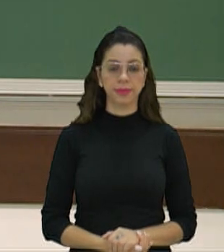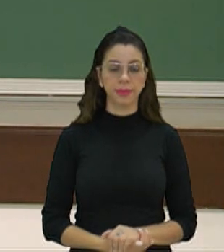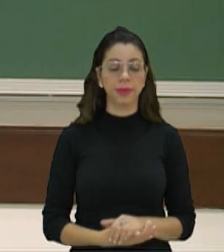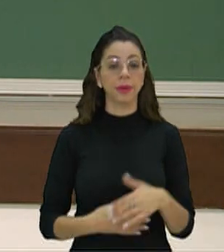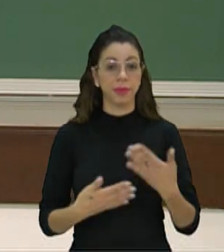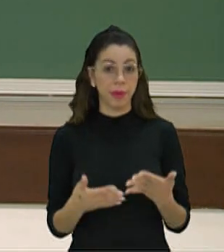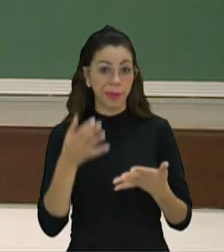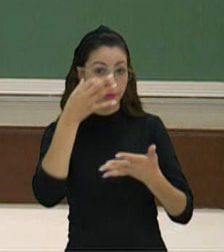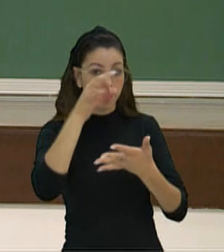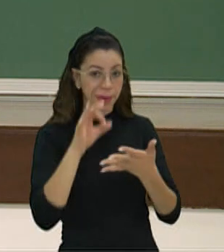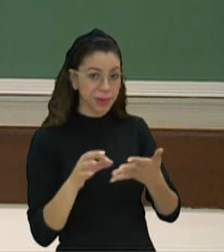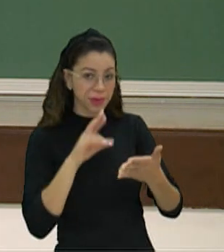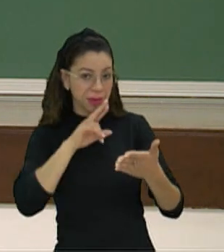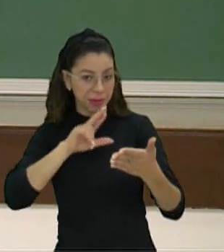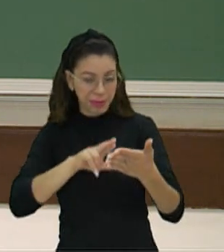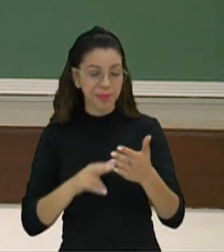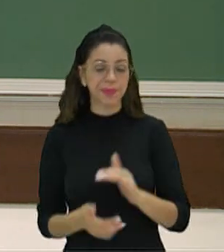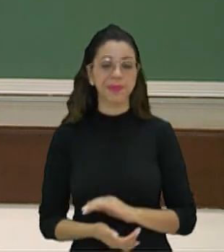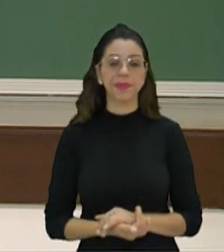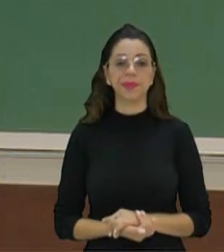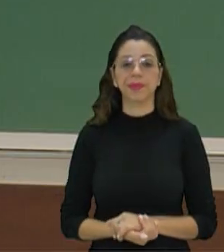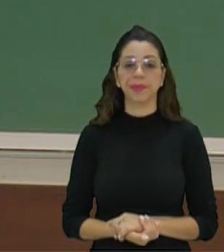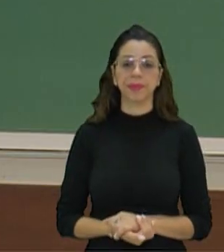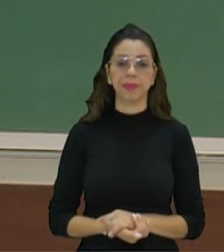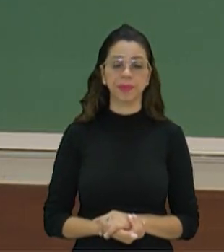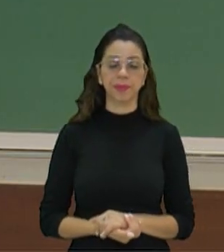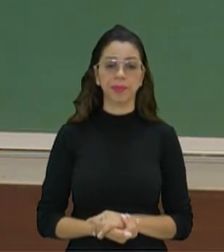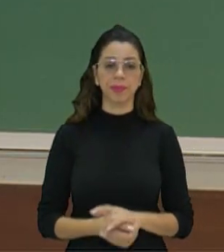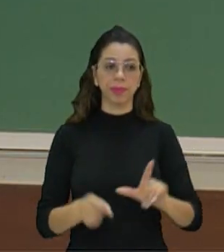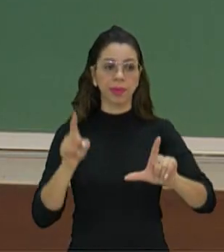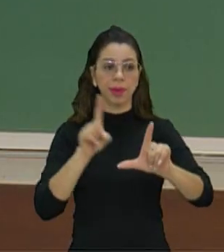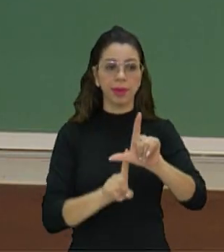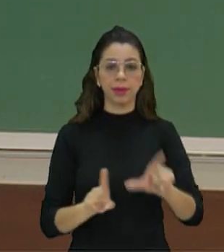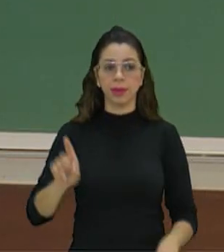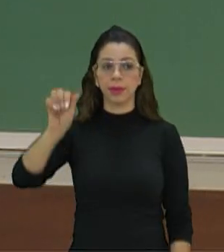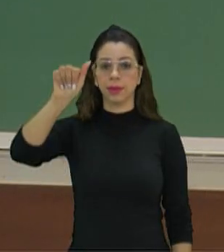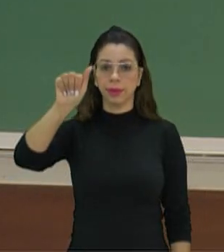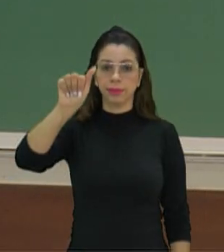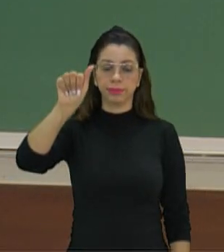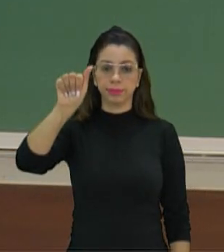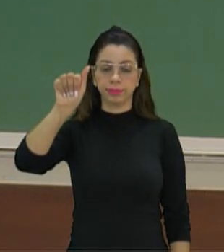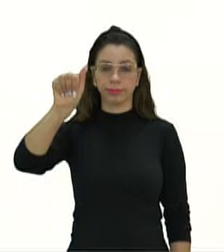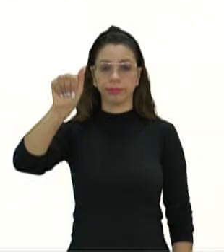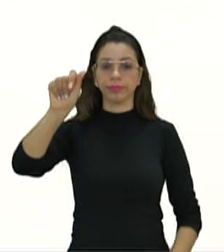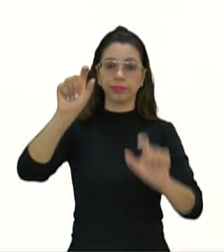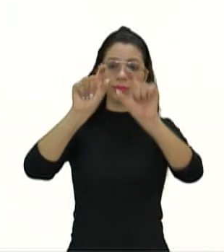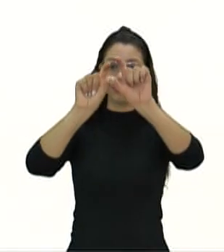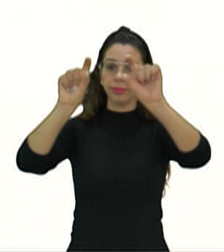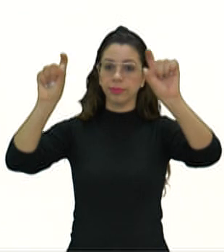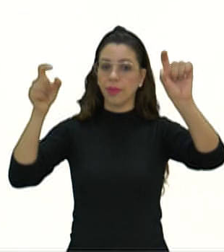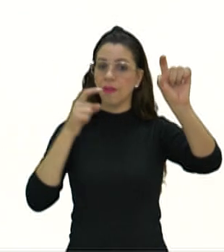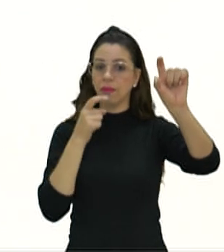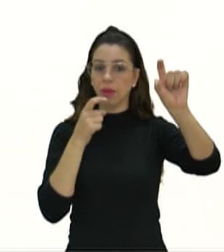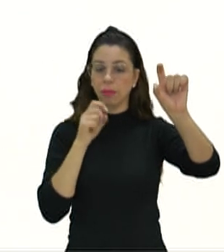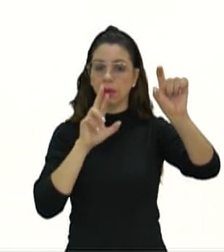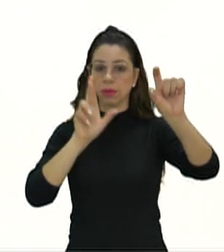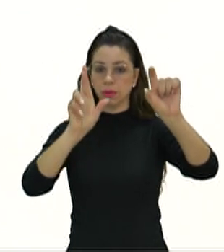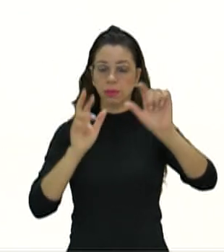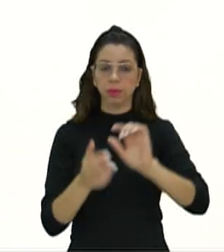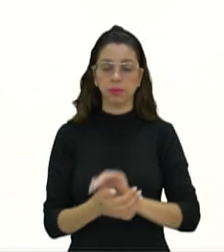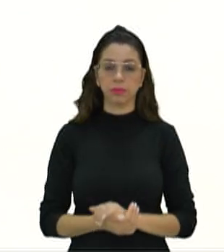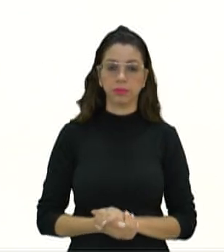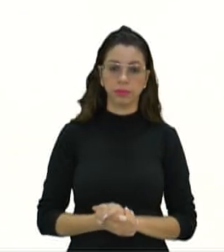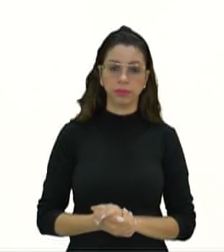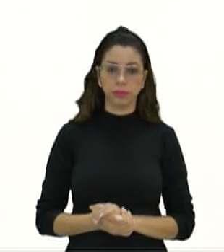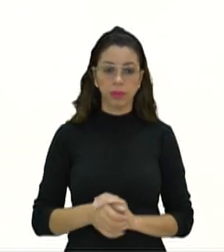Vejamos aqui então as nossas respostas. Have you studied English? Yes, I have studied English. Sim, eu